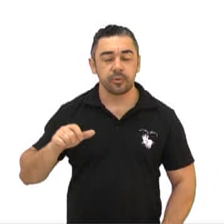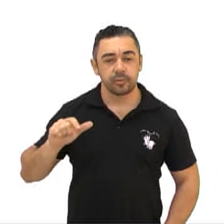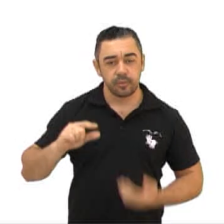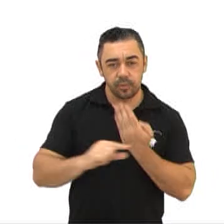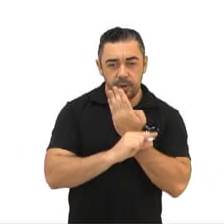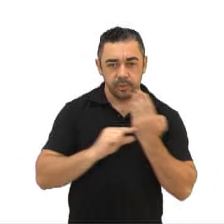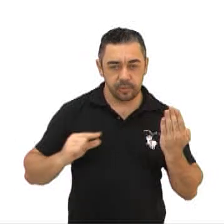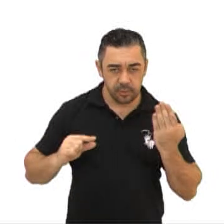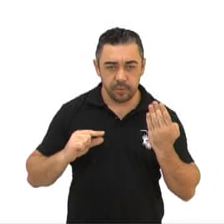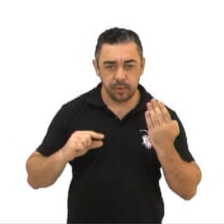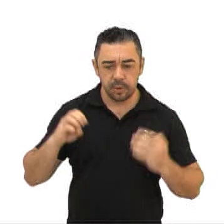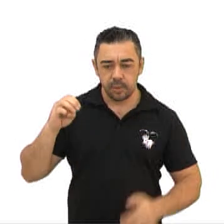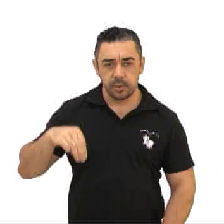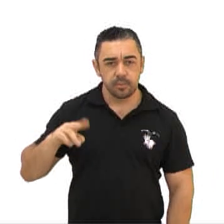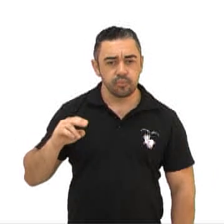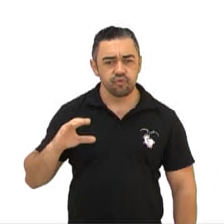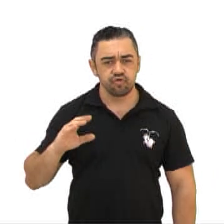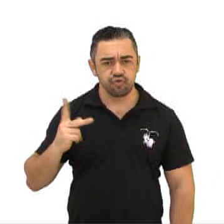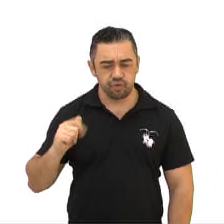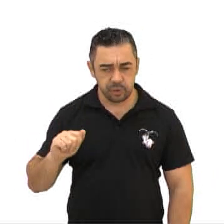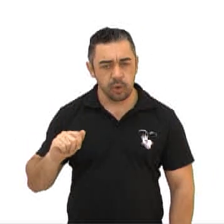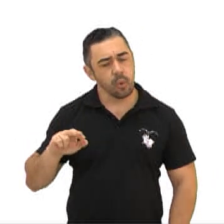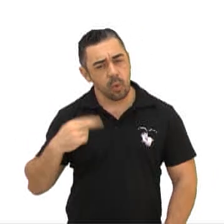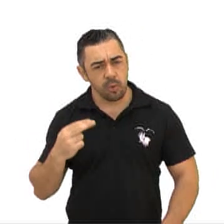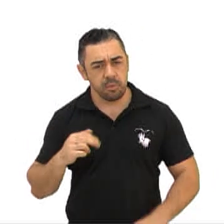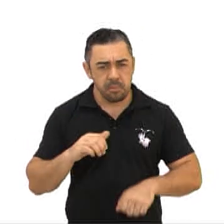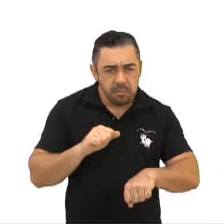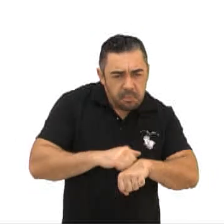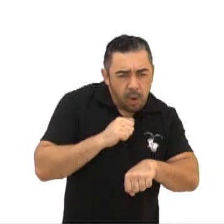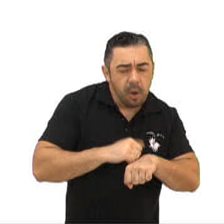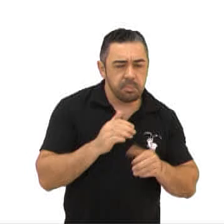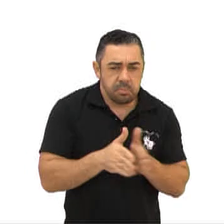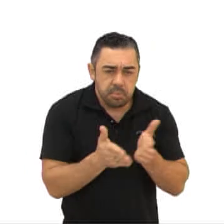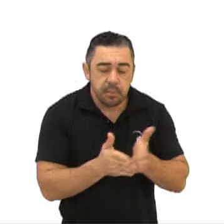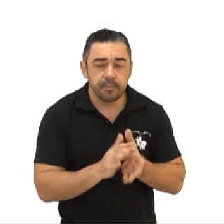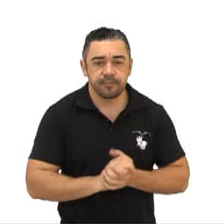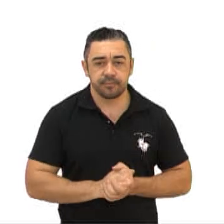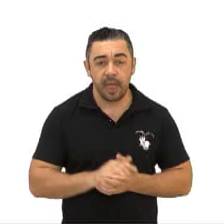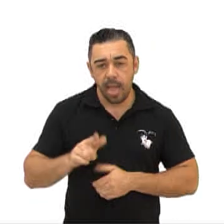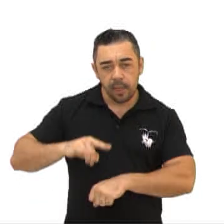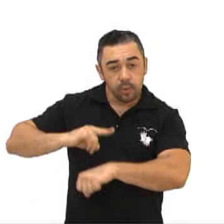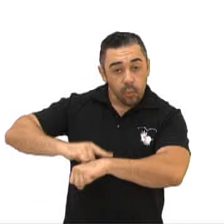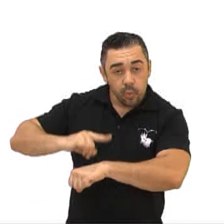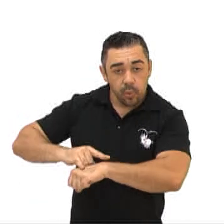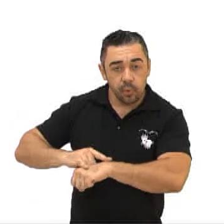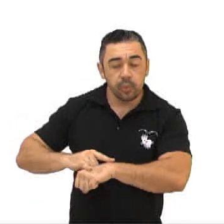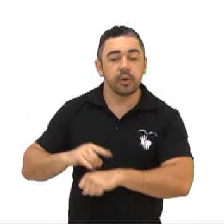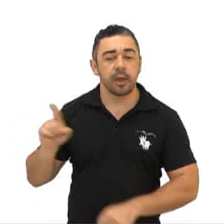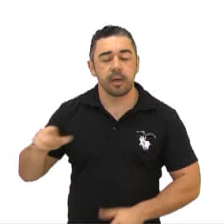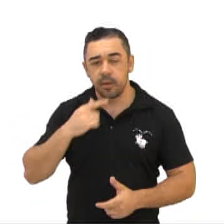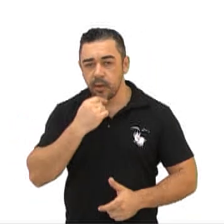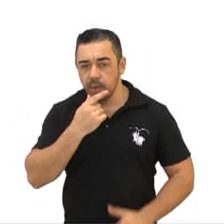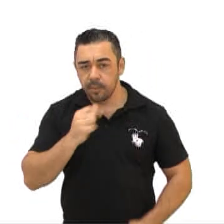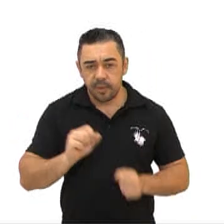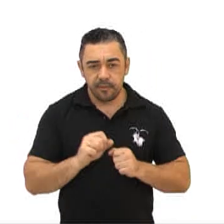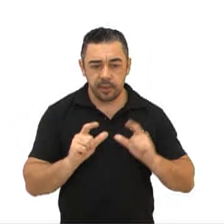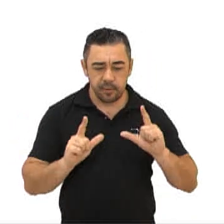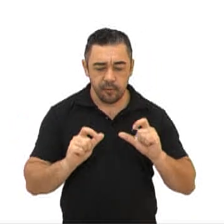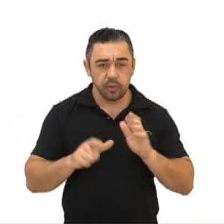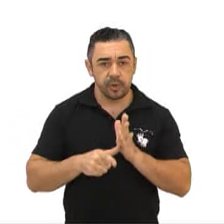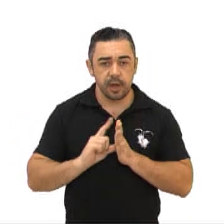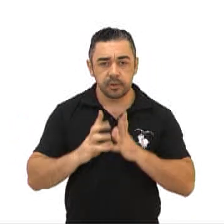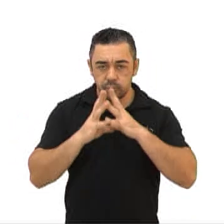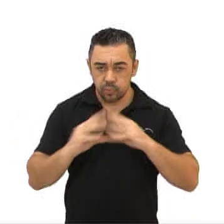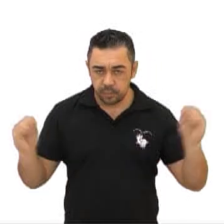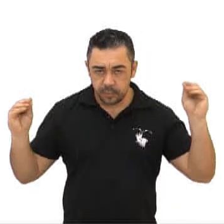significa penúria e significa também pobre. Obra, um urinol. Não é aceita e foi perdida. Alfred Stieglitz fez uma foto antes da obra